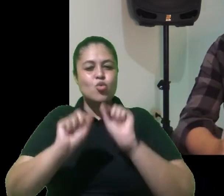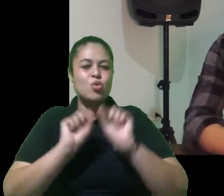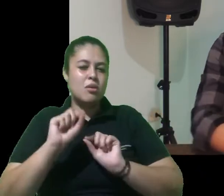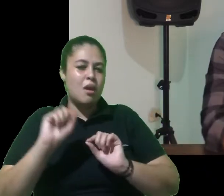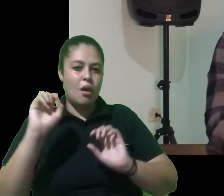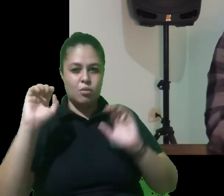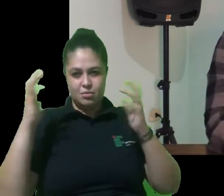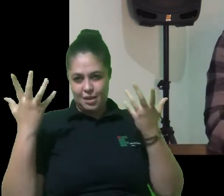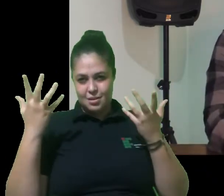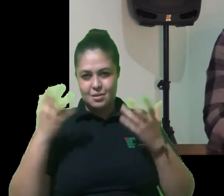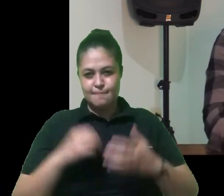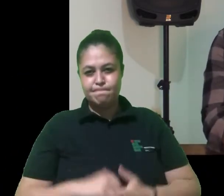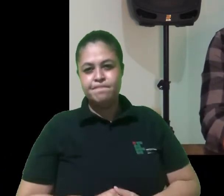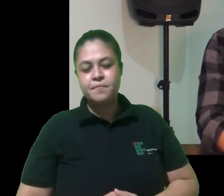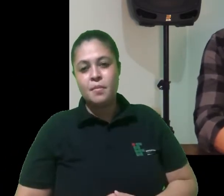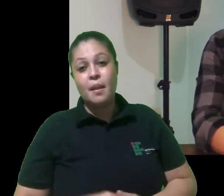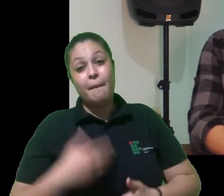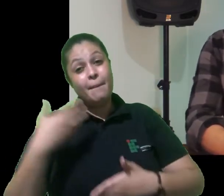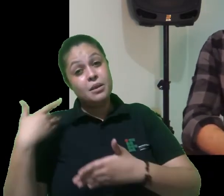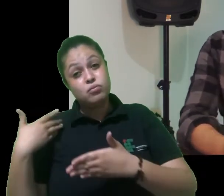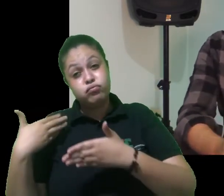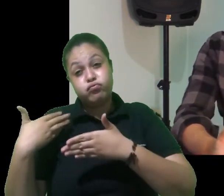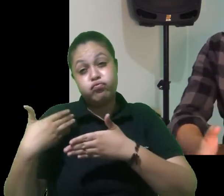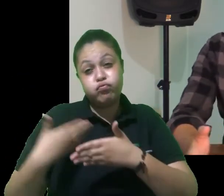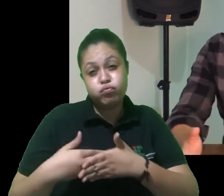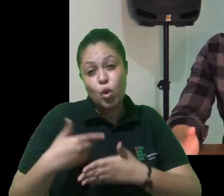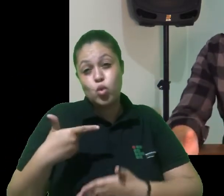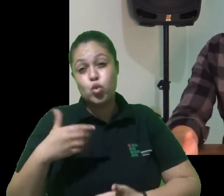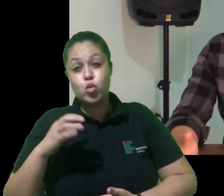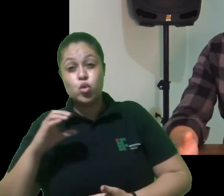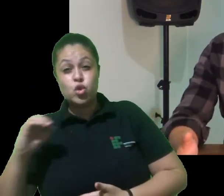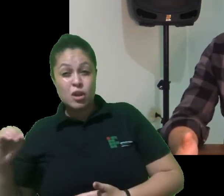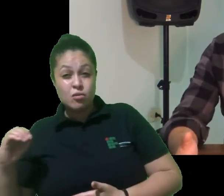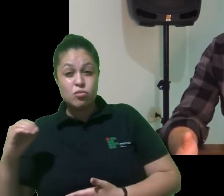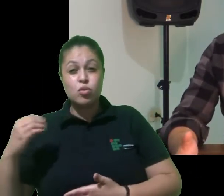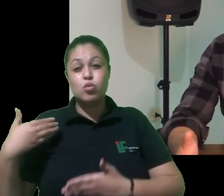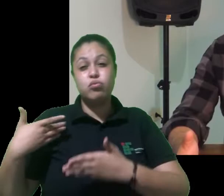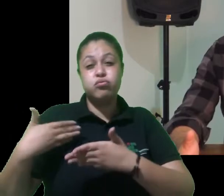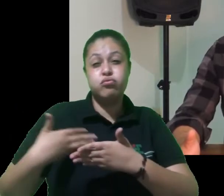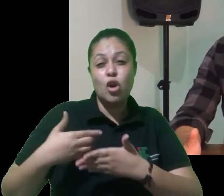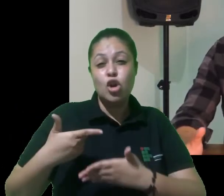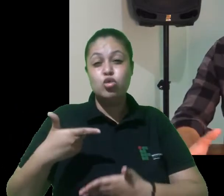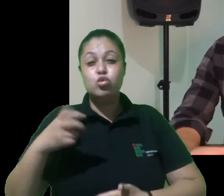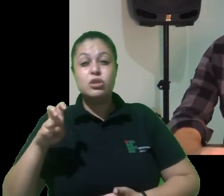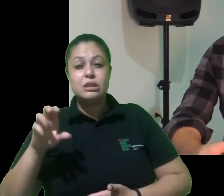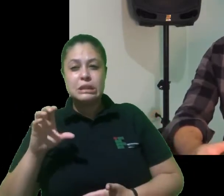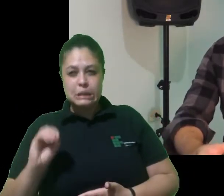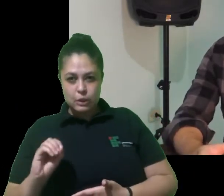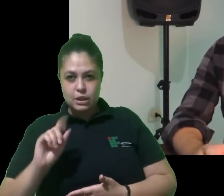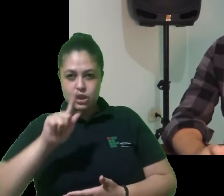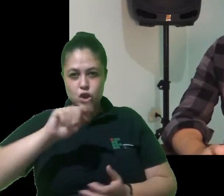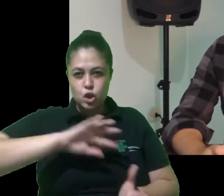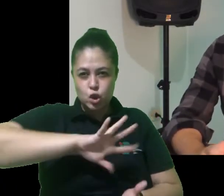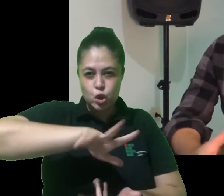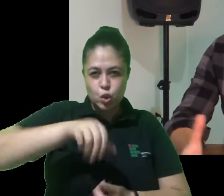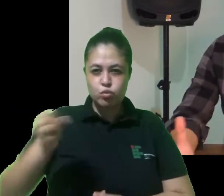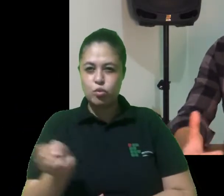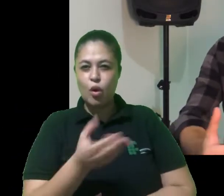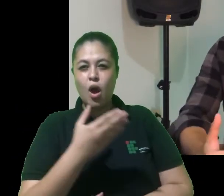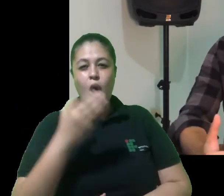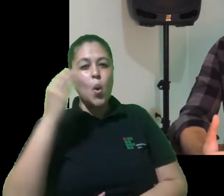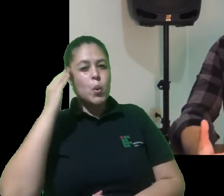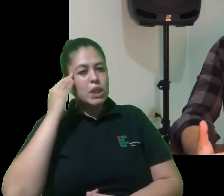fenômeno. Porém, ao longo desses 200, 250 anos de geografia moderna,